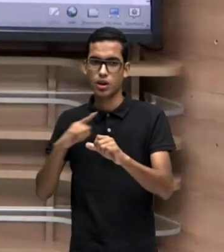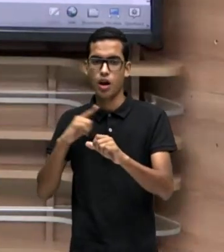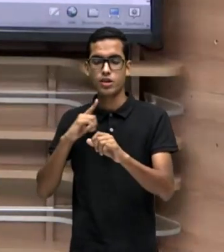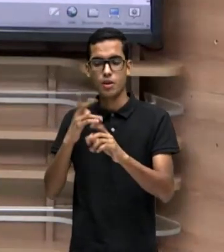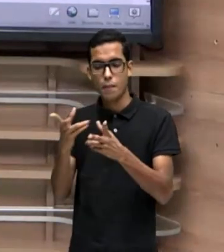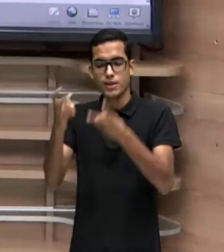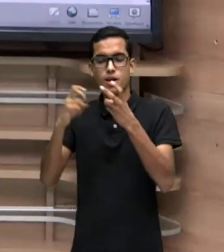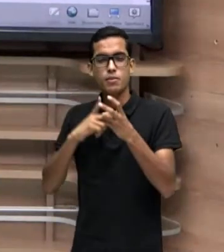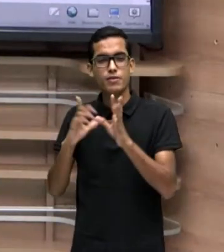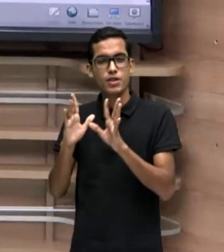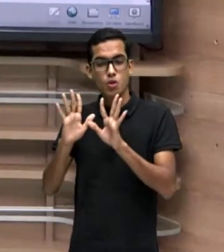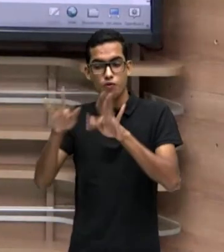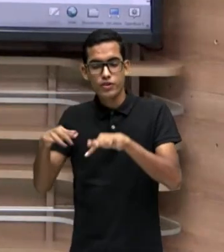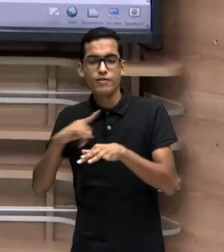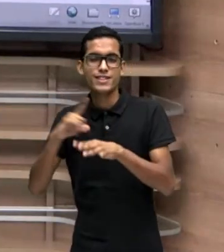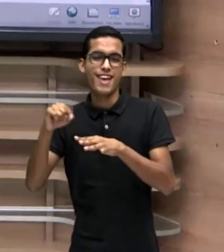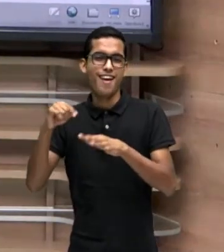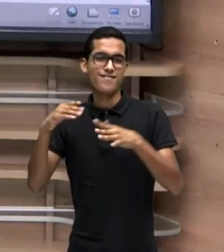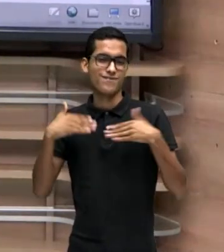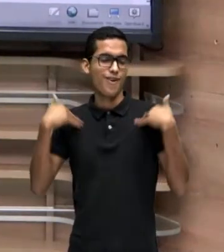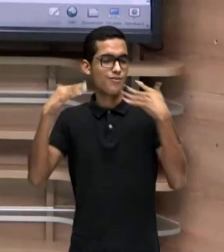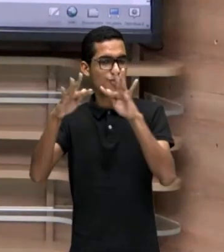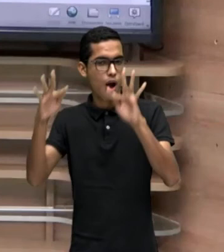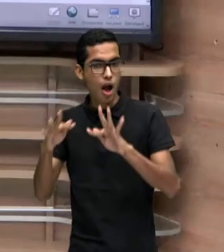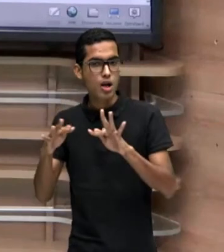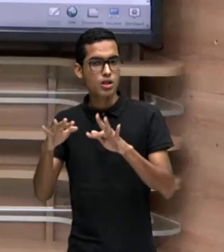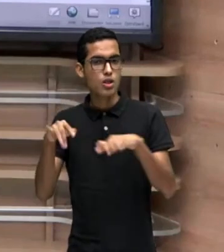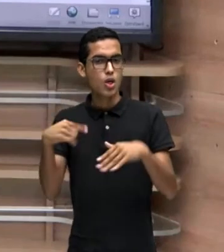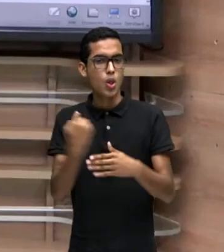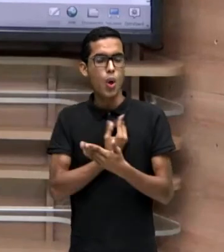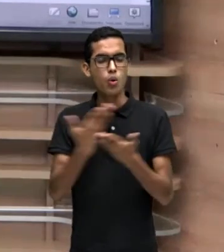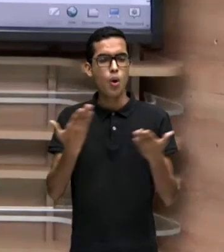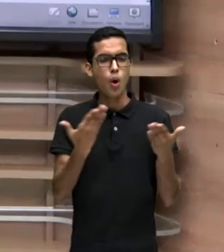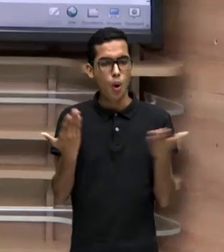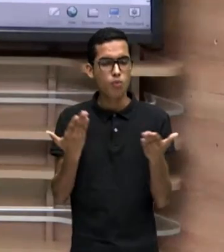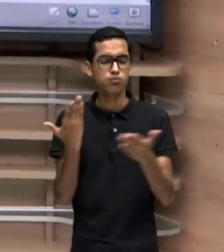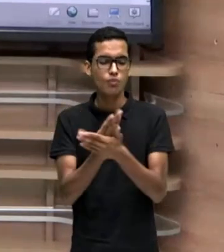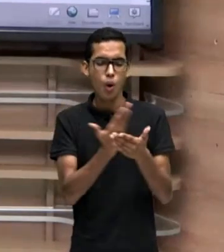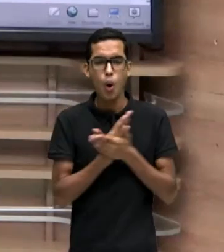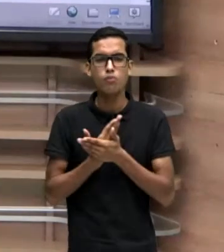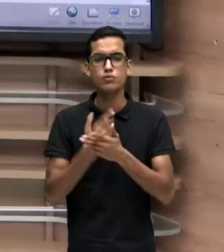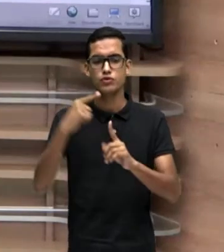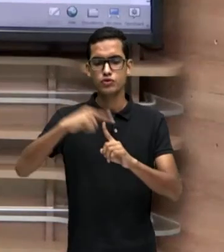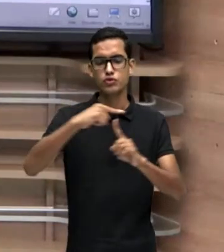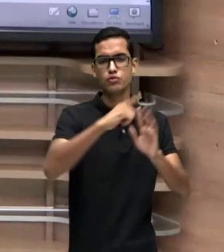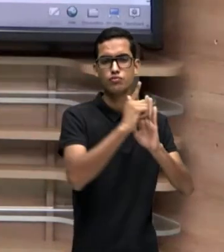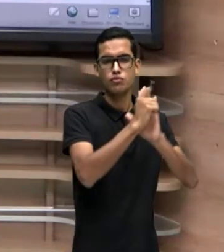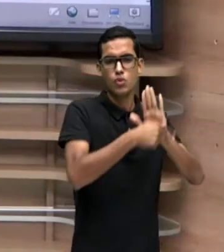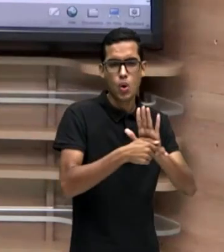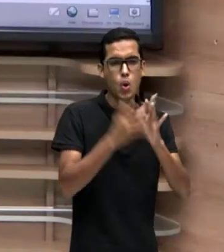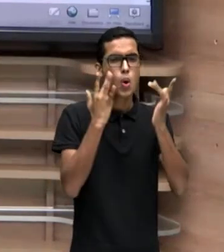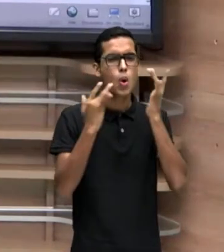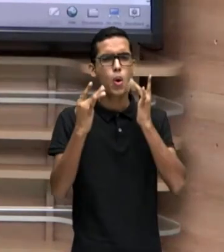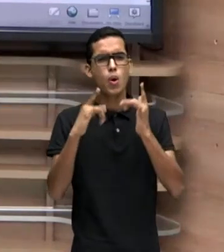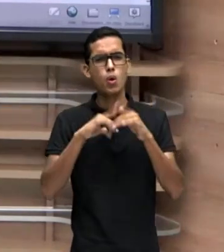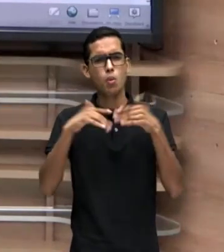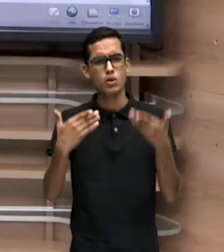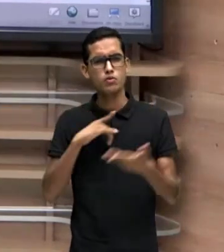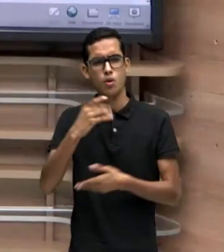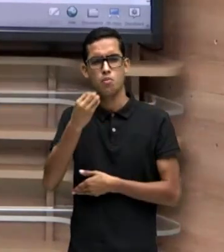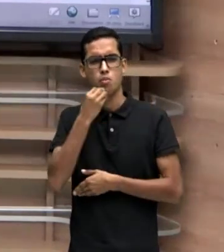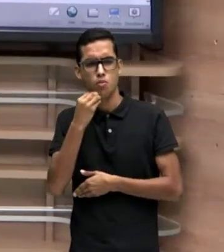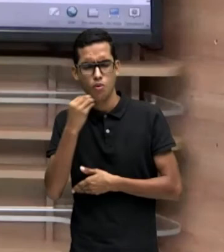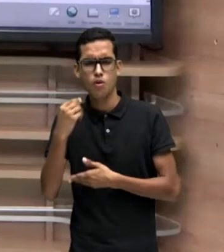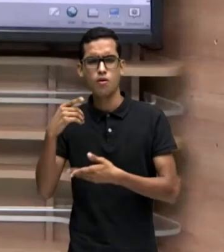feliz. Então, a gente viu na nossa aula de hoje alguns tipos de gêneros teatrais. Quando vocês tiverem uma folguinha, lembrem da professora, dá